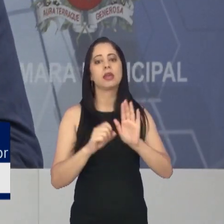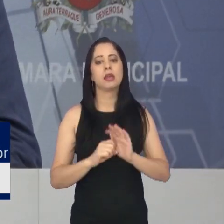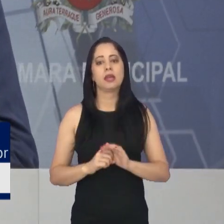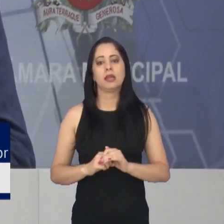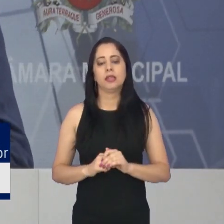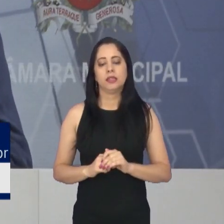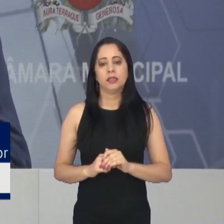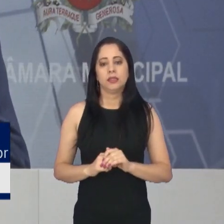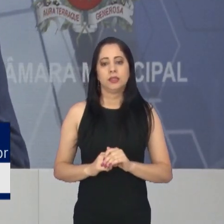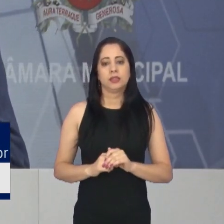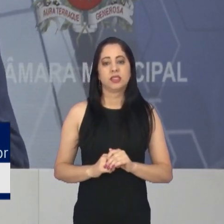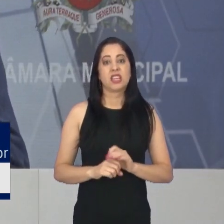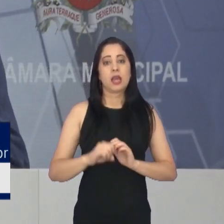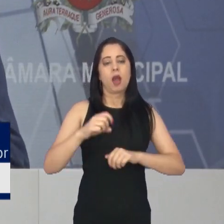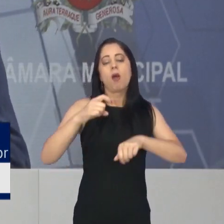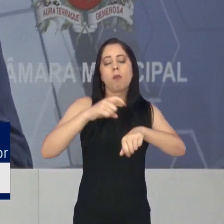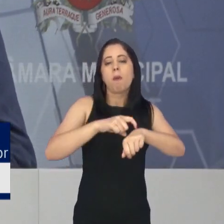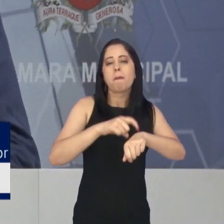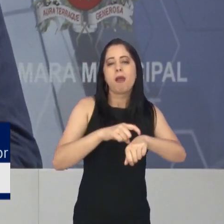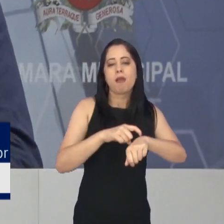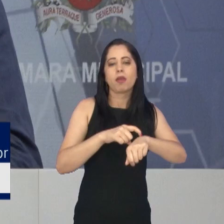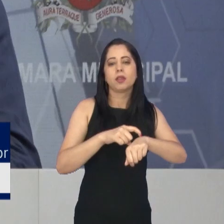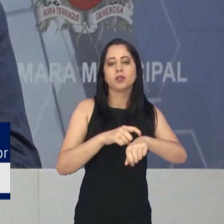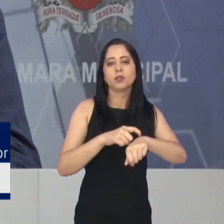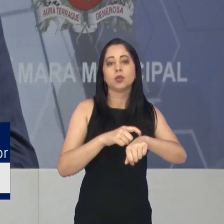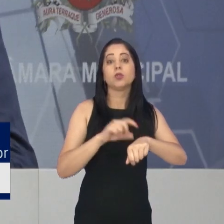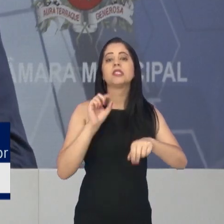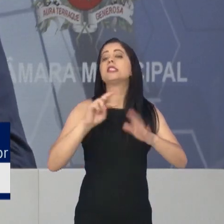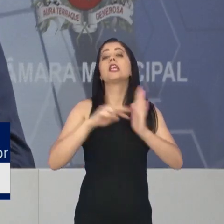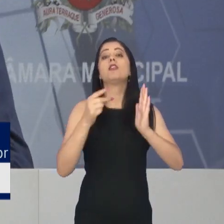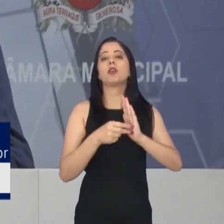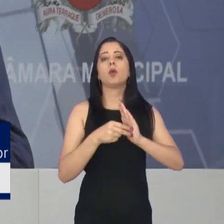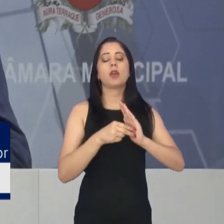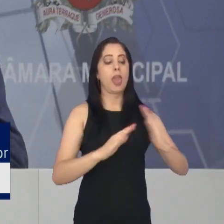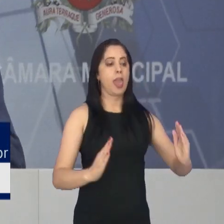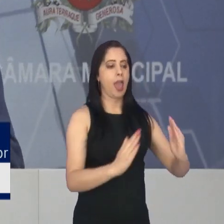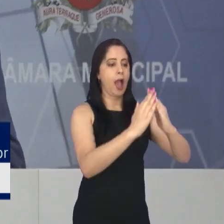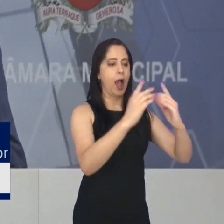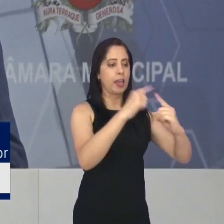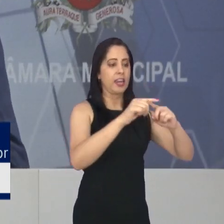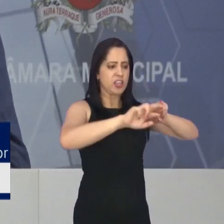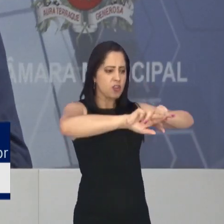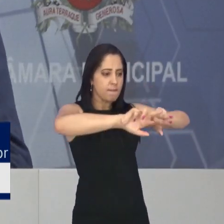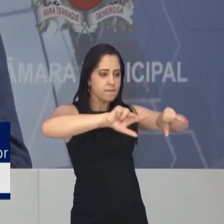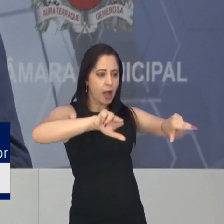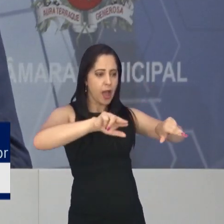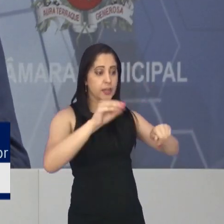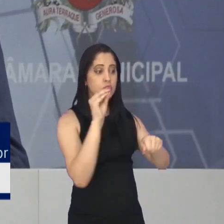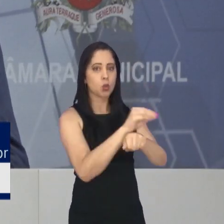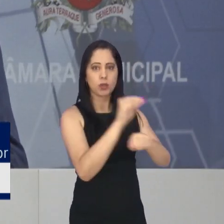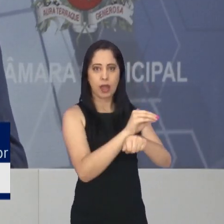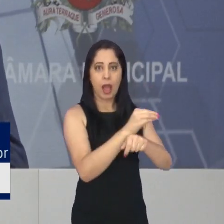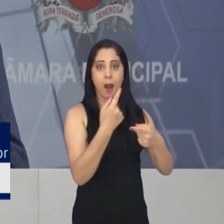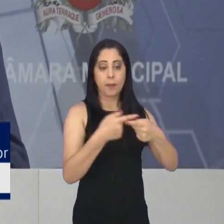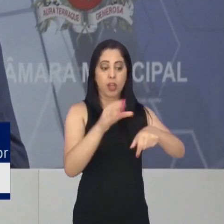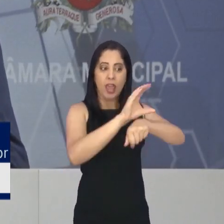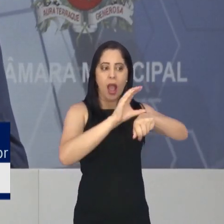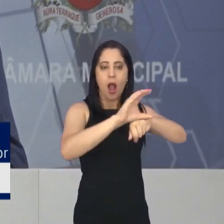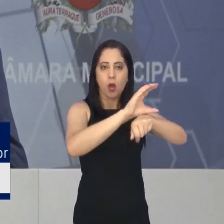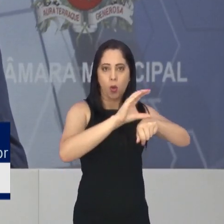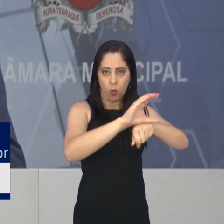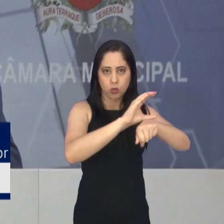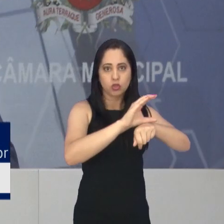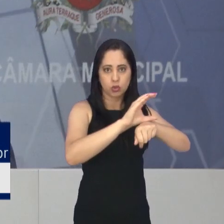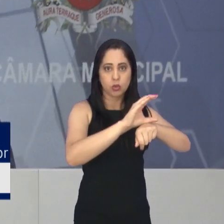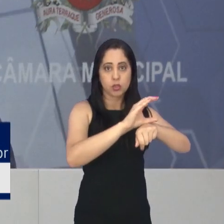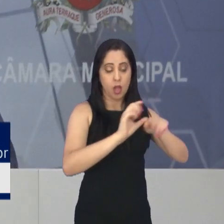é um momento de proteção. A própria Constituição Federal assegura o livre exercício